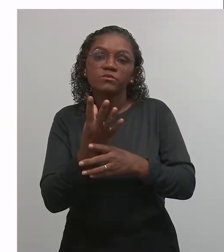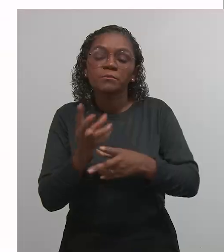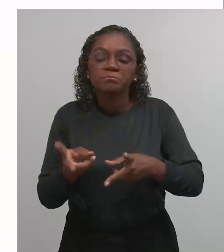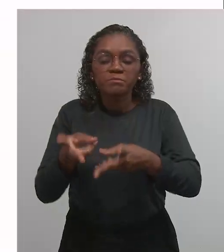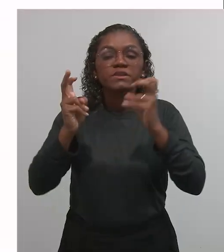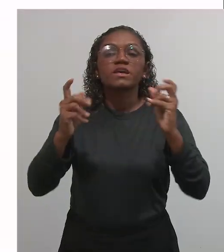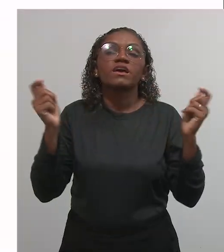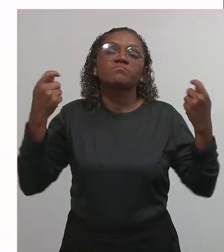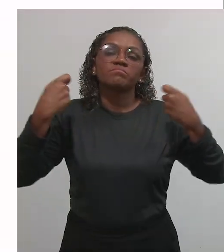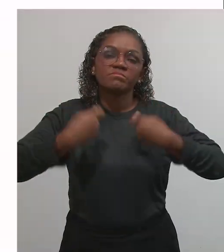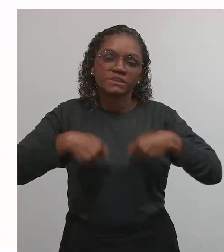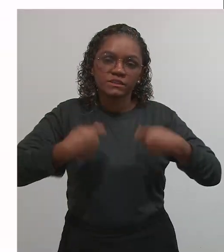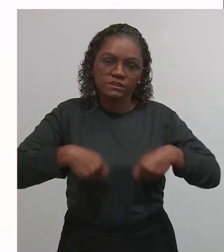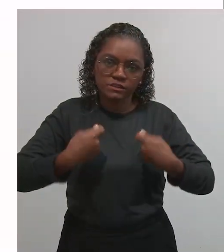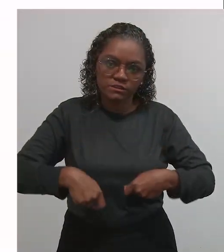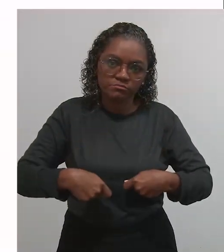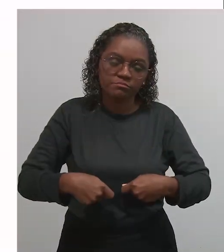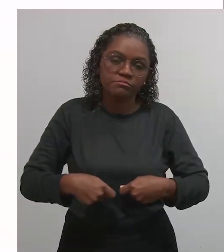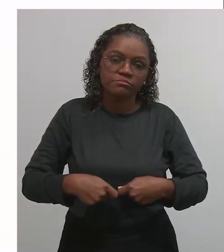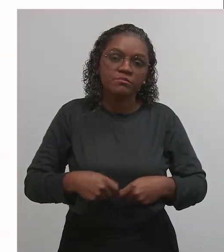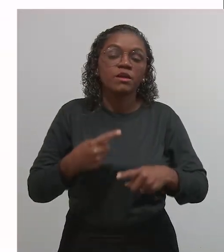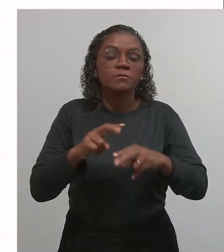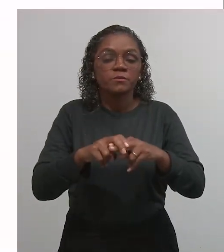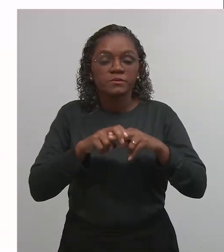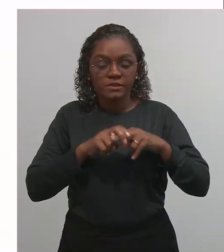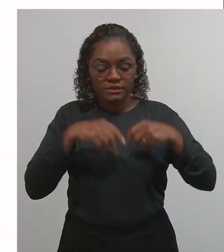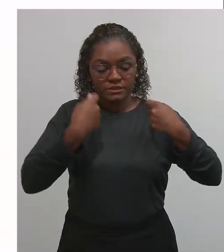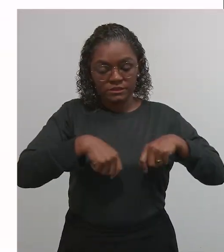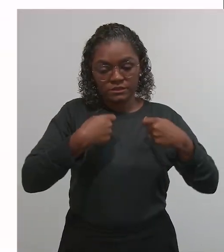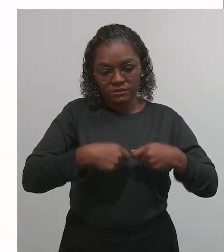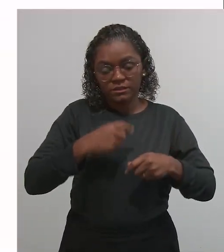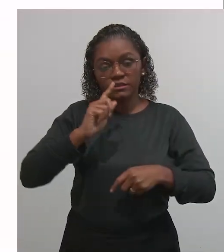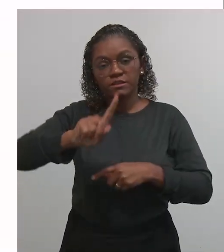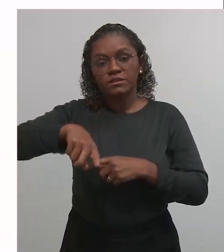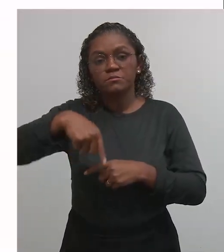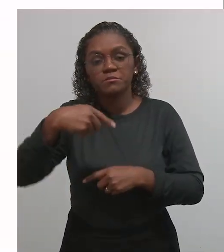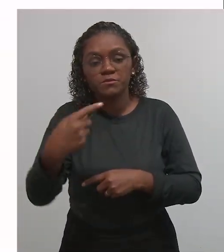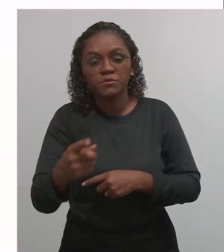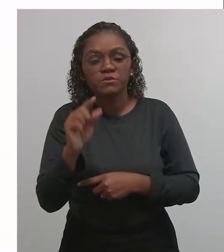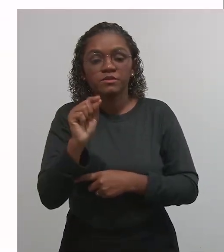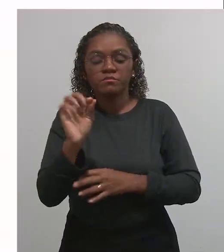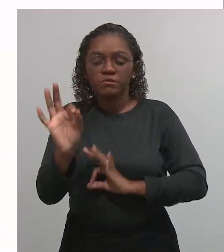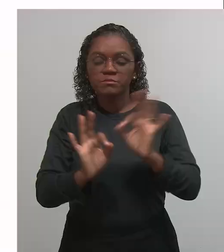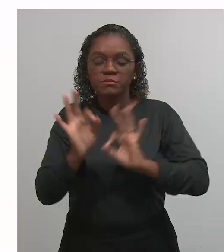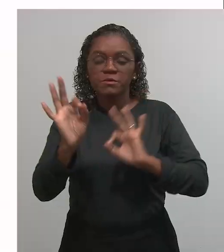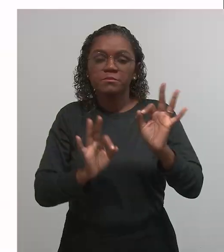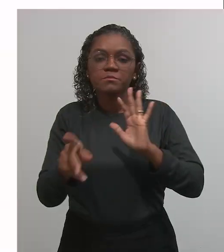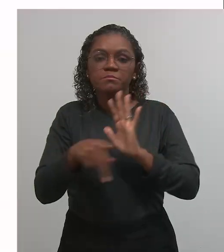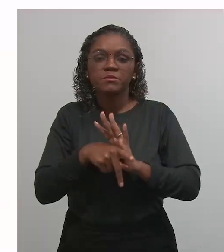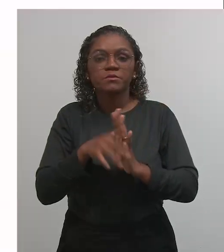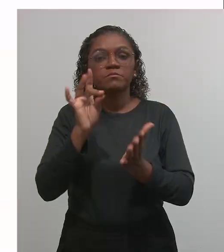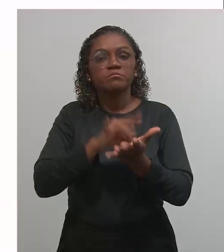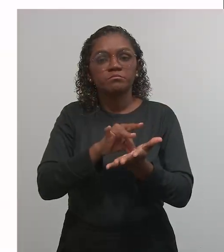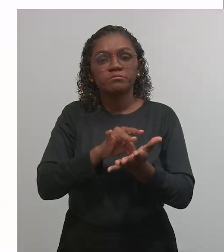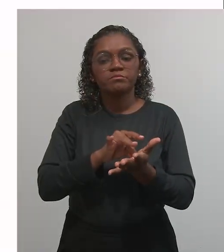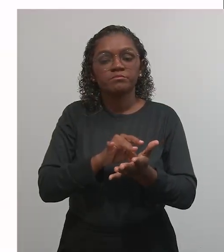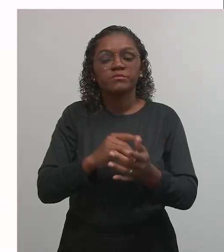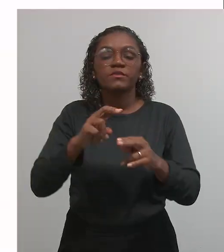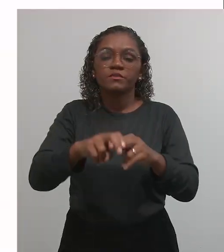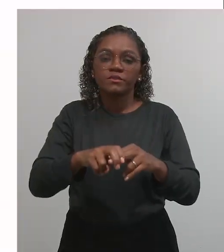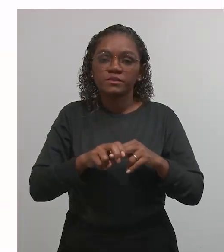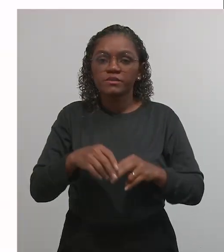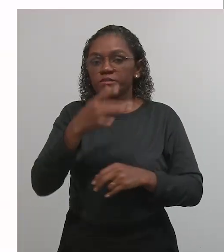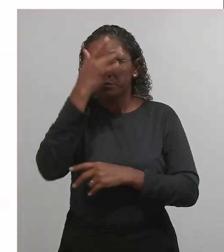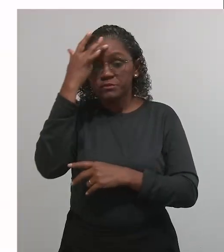necessidades. E na criação de necessidades se cria também a organização da própria realidade. Então, o ser humano, ao longo da